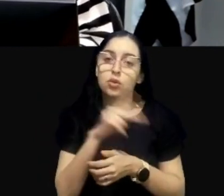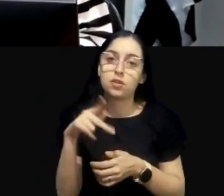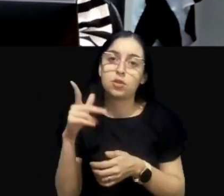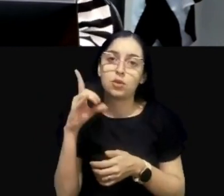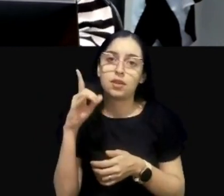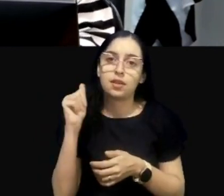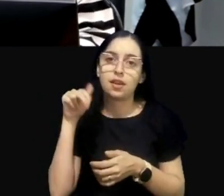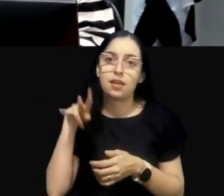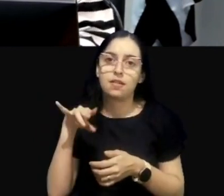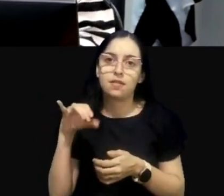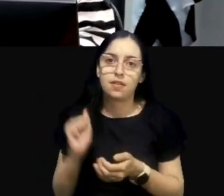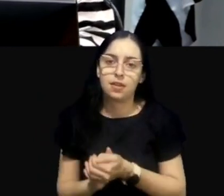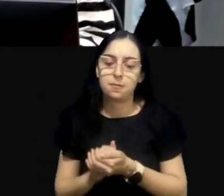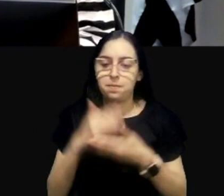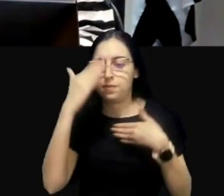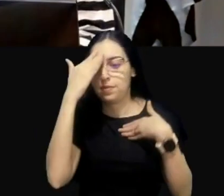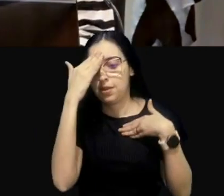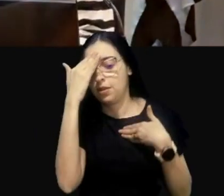obrigada.